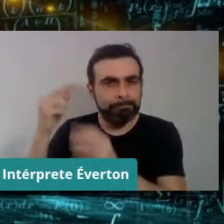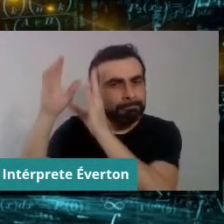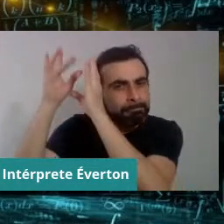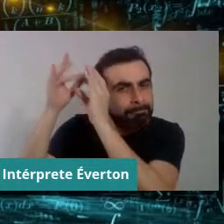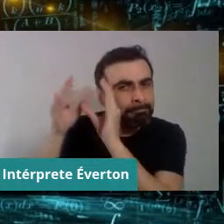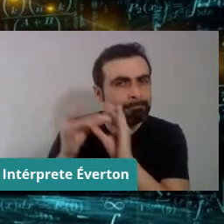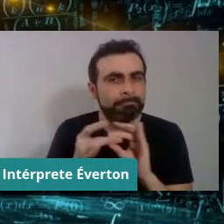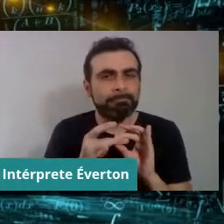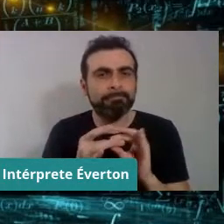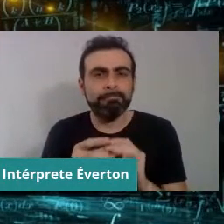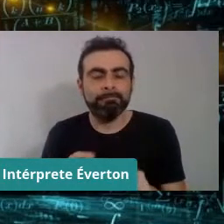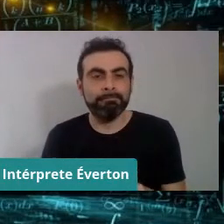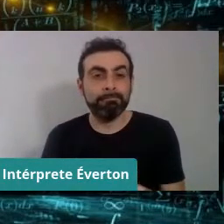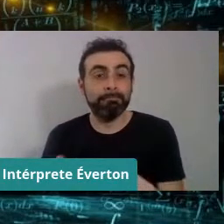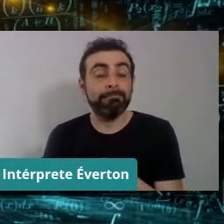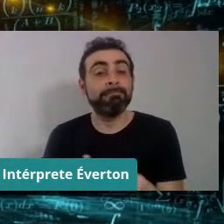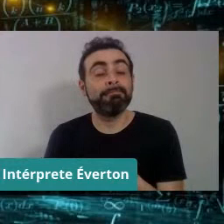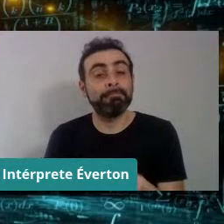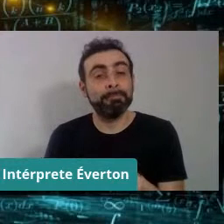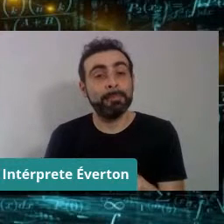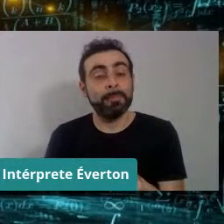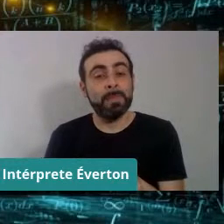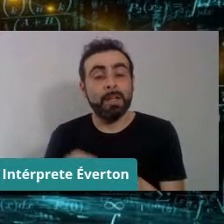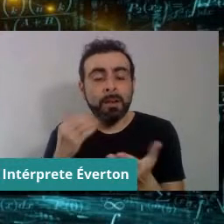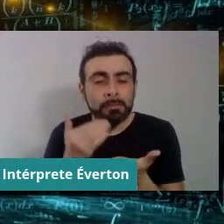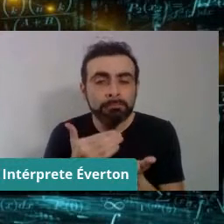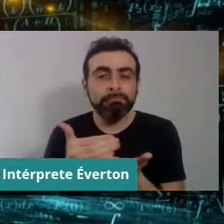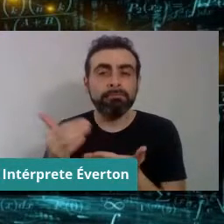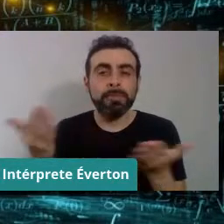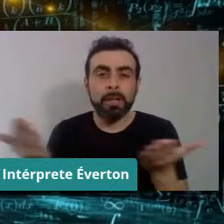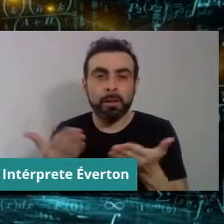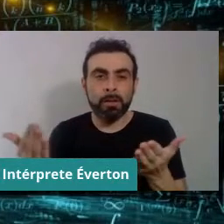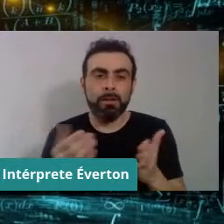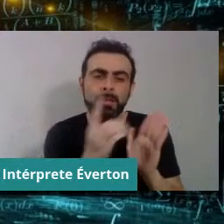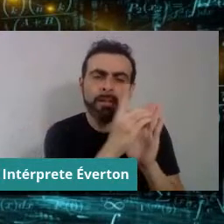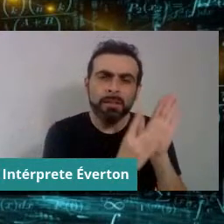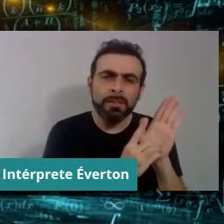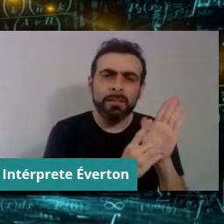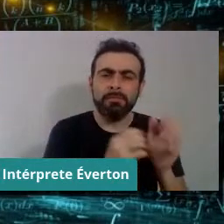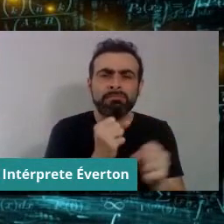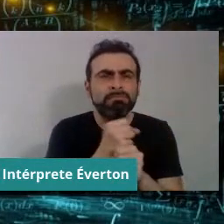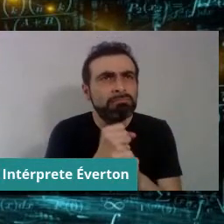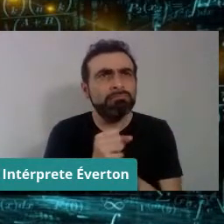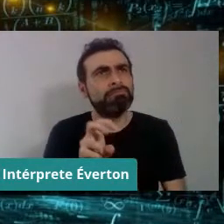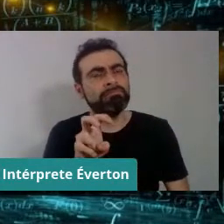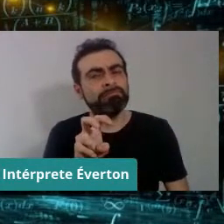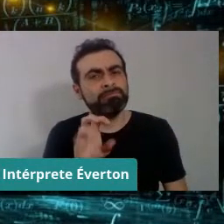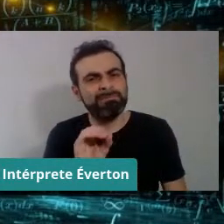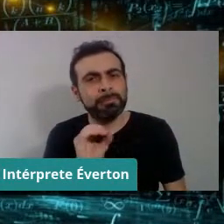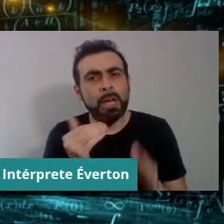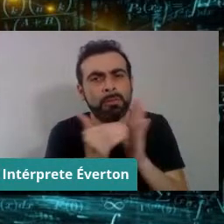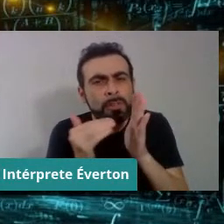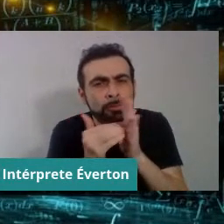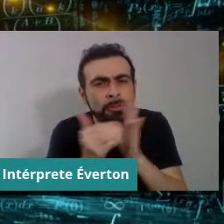nós vamos começar na década de 50, no finalzinho da década de